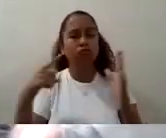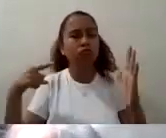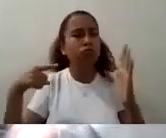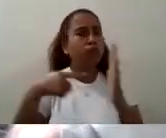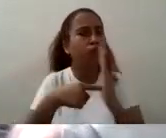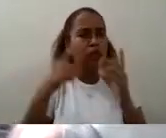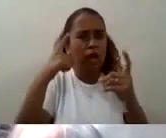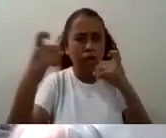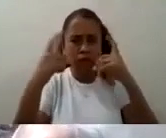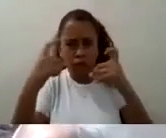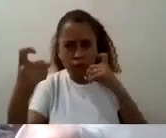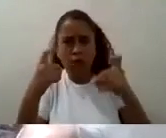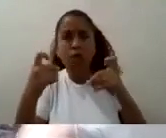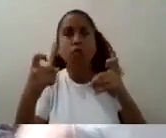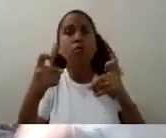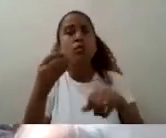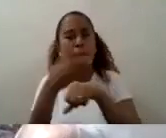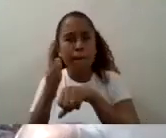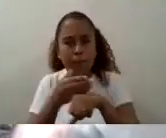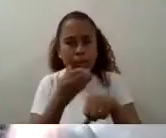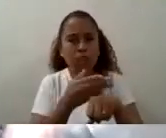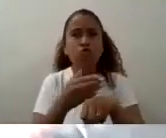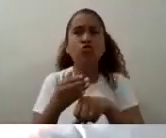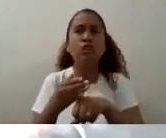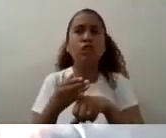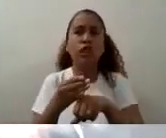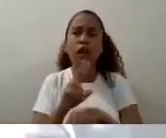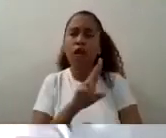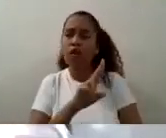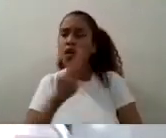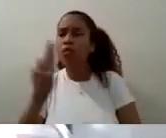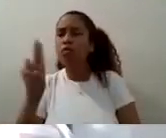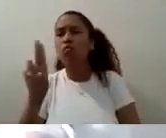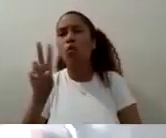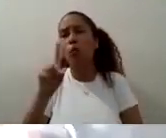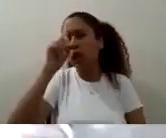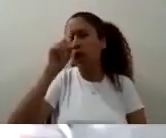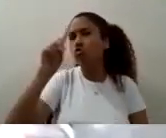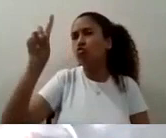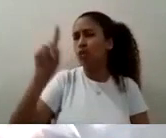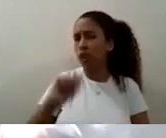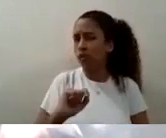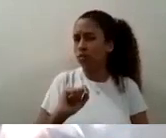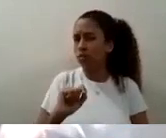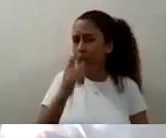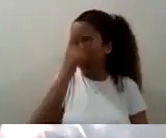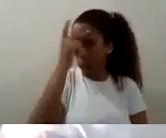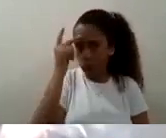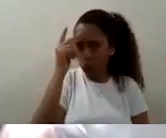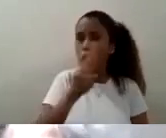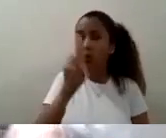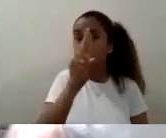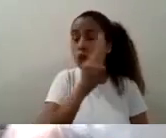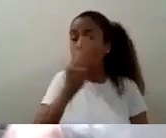e legitimadas indevidamente em nome de Jesus. Nós, pessoas